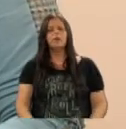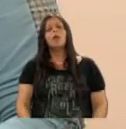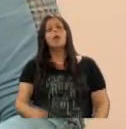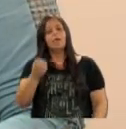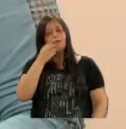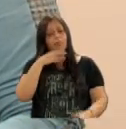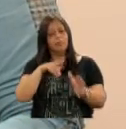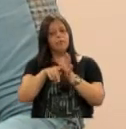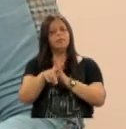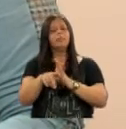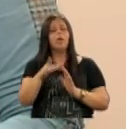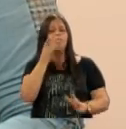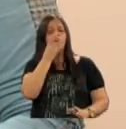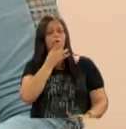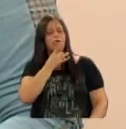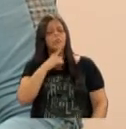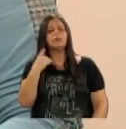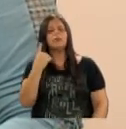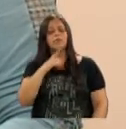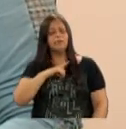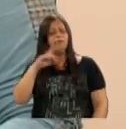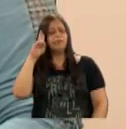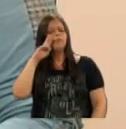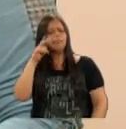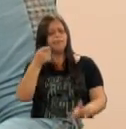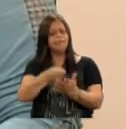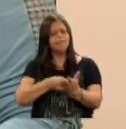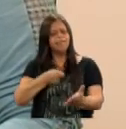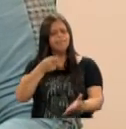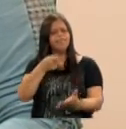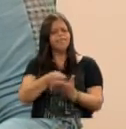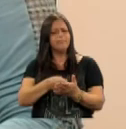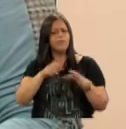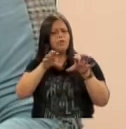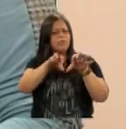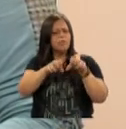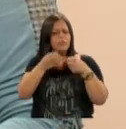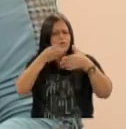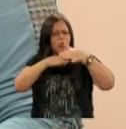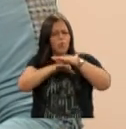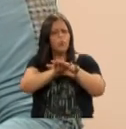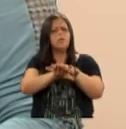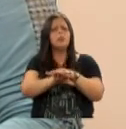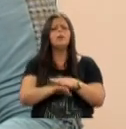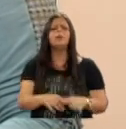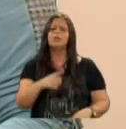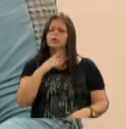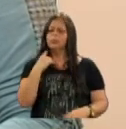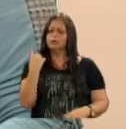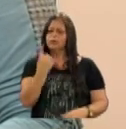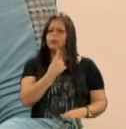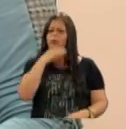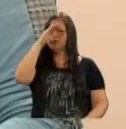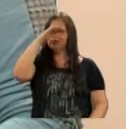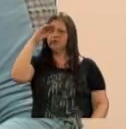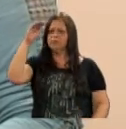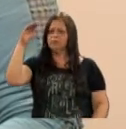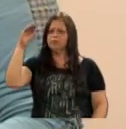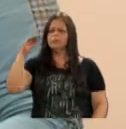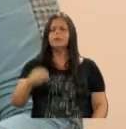pergunta eu acho que nós temos uma história de luta de busca da inclusão dos nossos alunos dos nossos